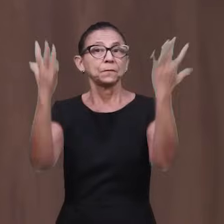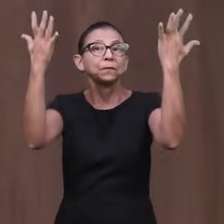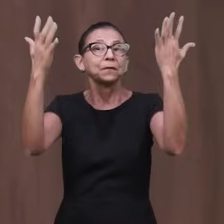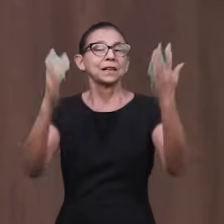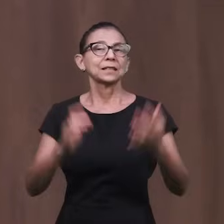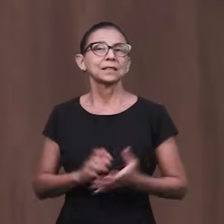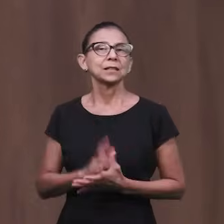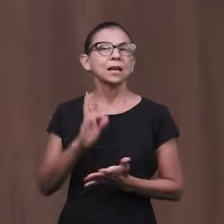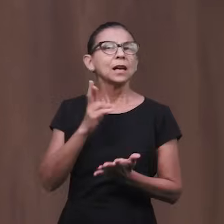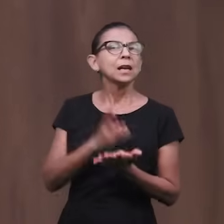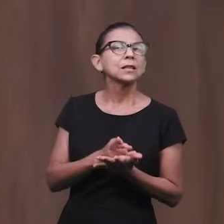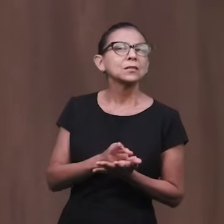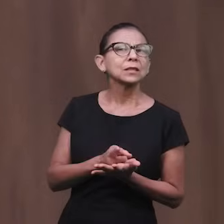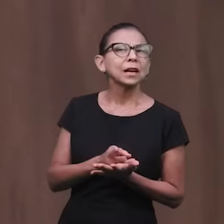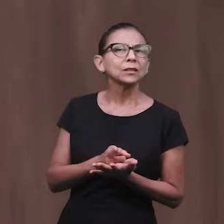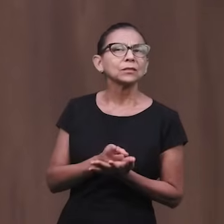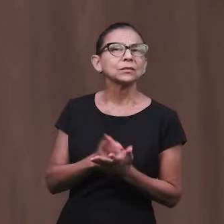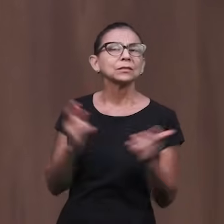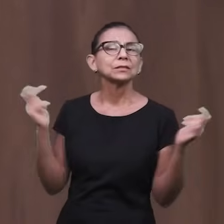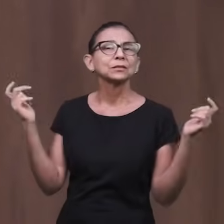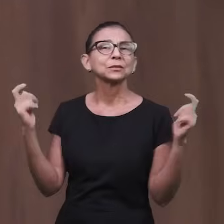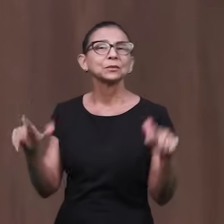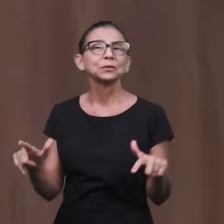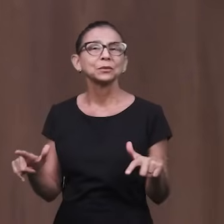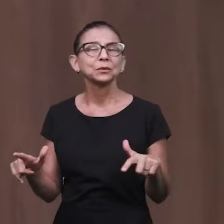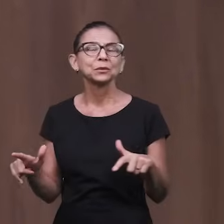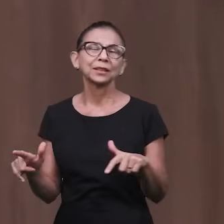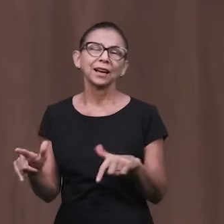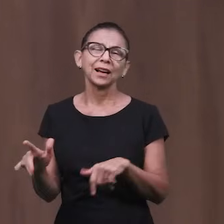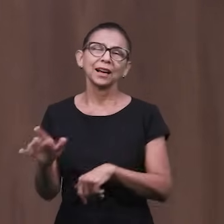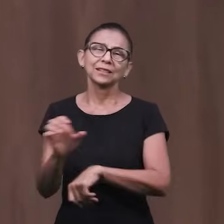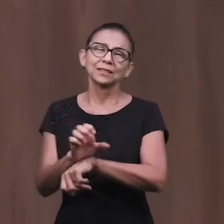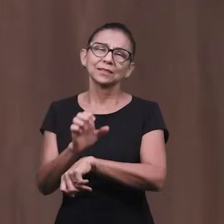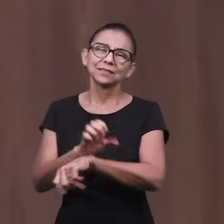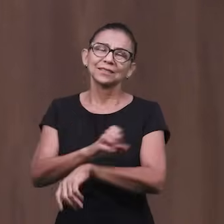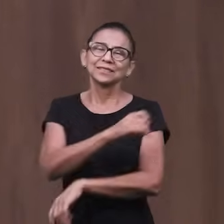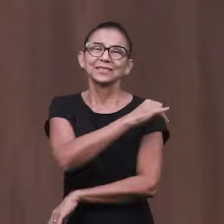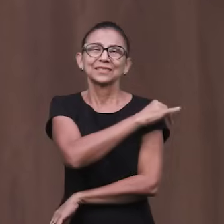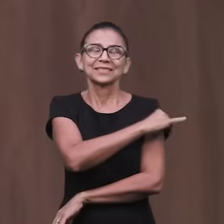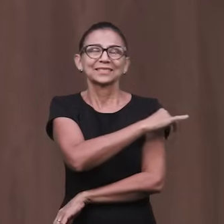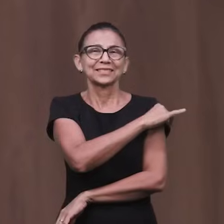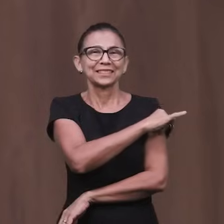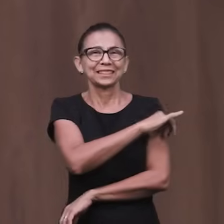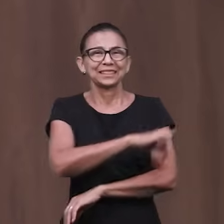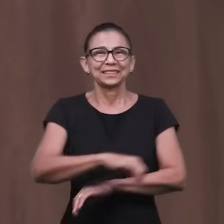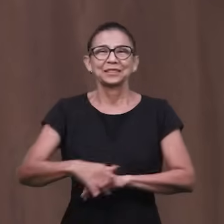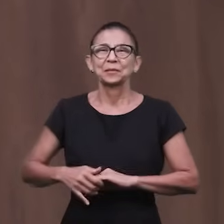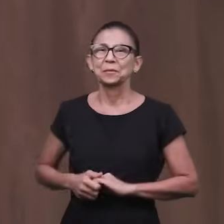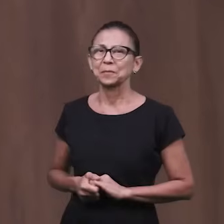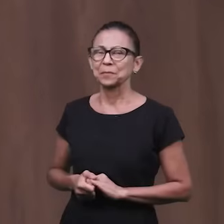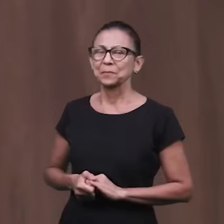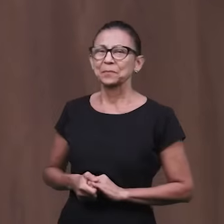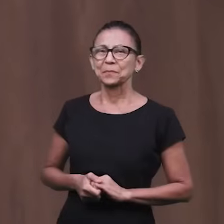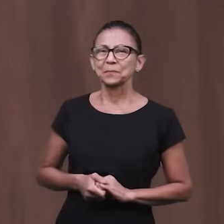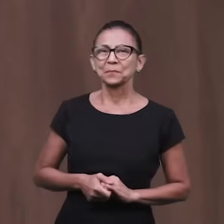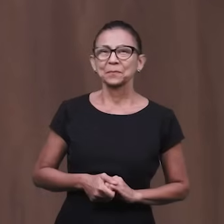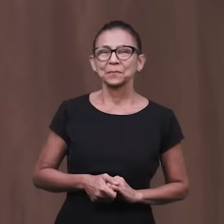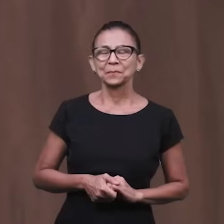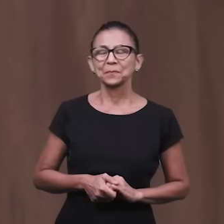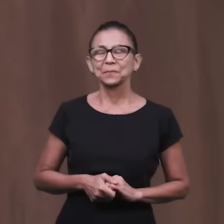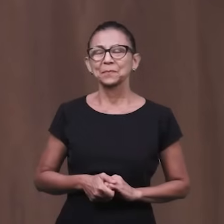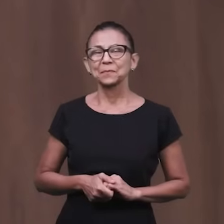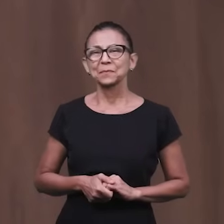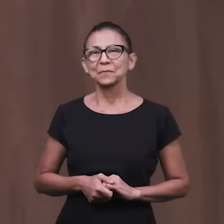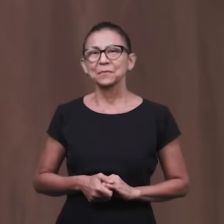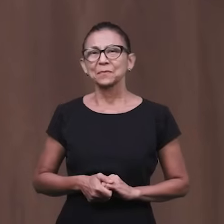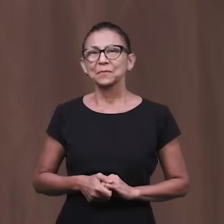ver os resultados sobre a região sul-fluminense, começando ali por Barra Mansa, o nosso irmão Marco Lacerda. Marco, conta pra gente